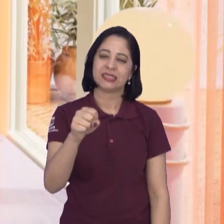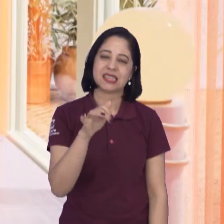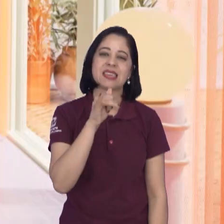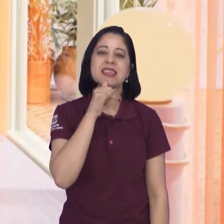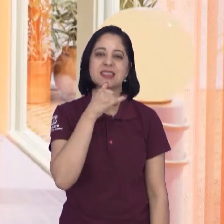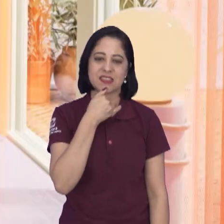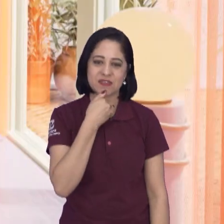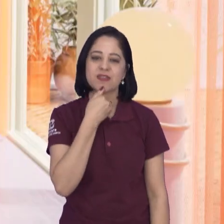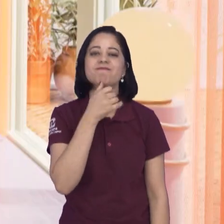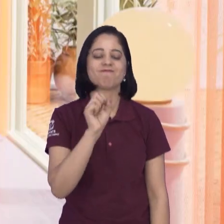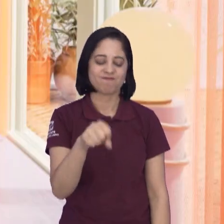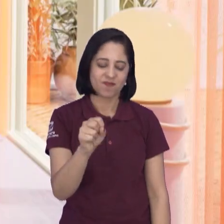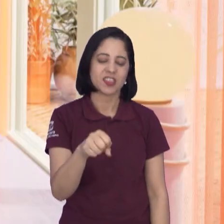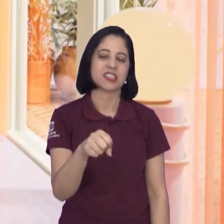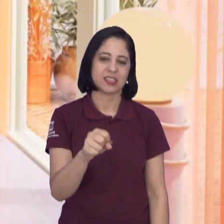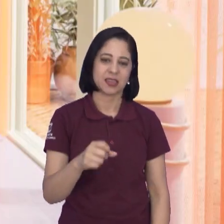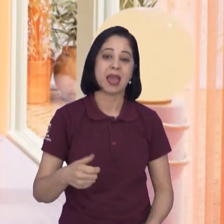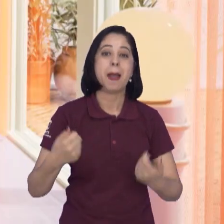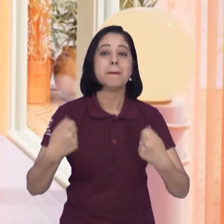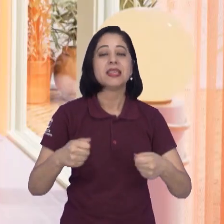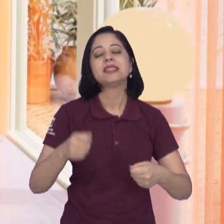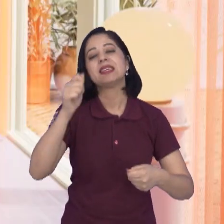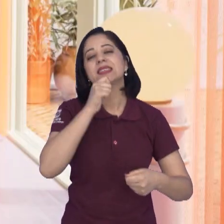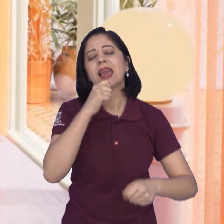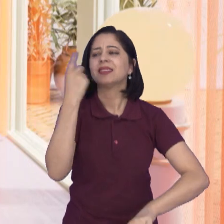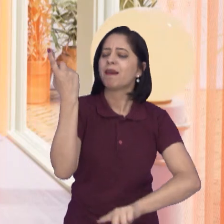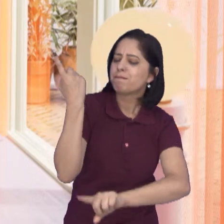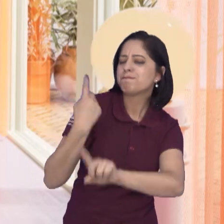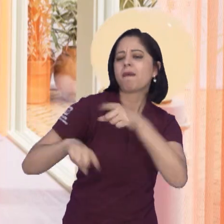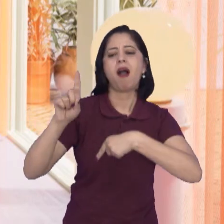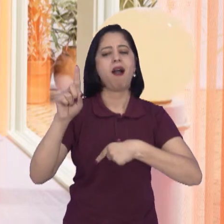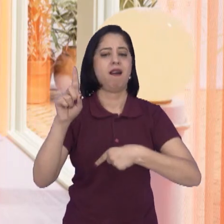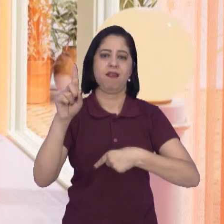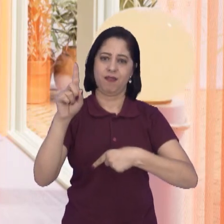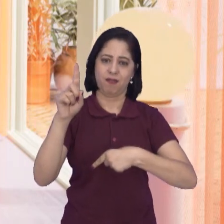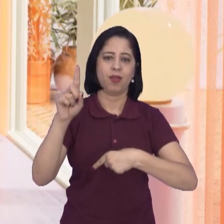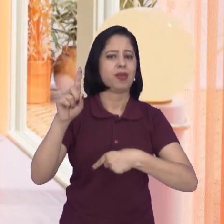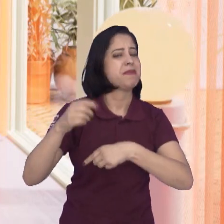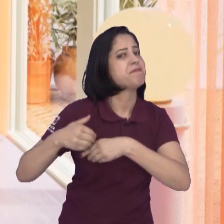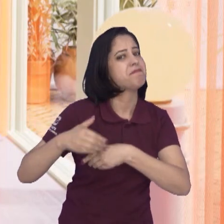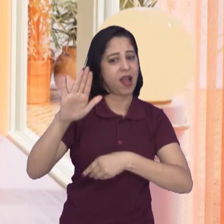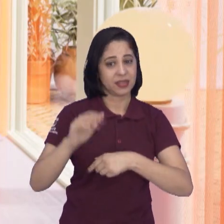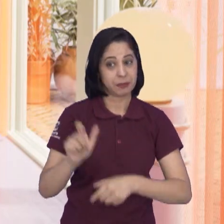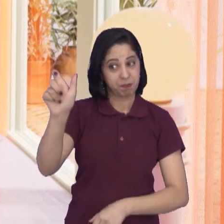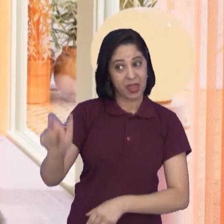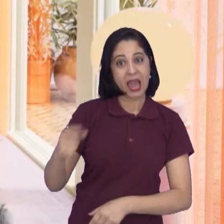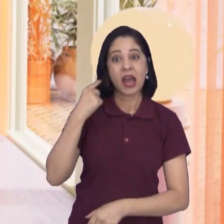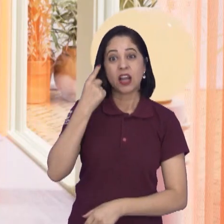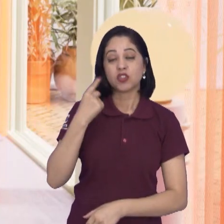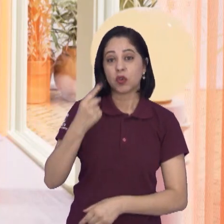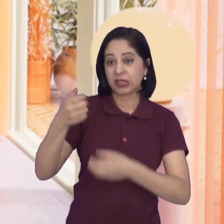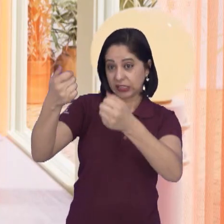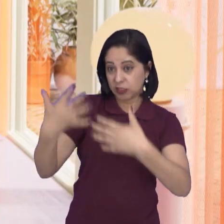Infelizmente, né, ainda precisamos realmente evoluir. E algo muito interessante que a advogada comentou, e eu queria